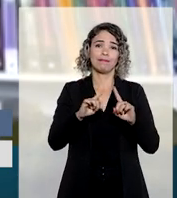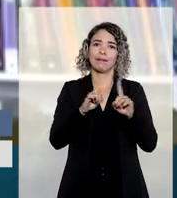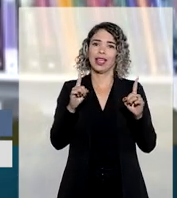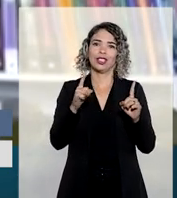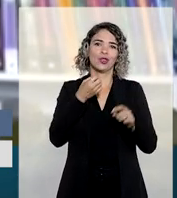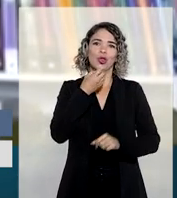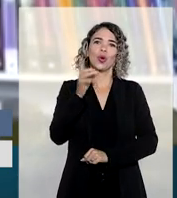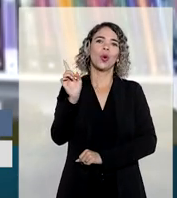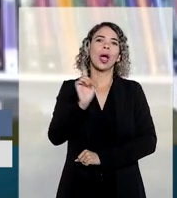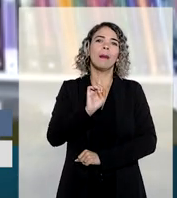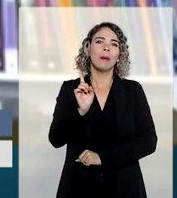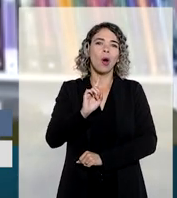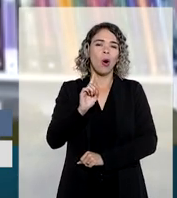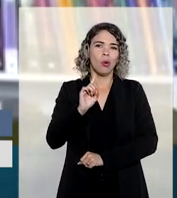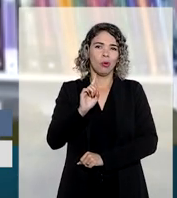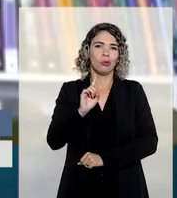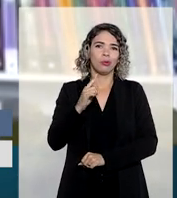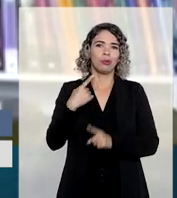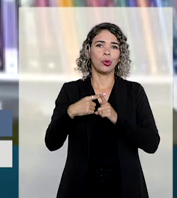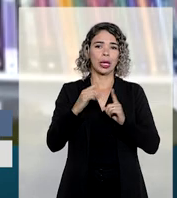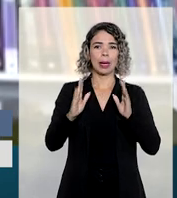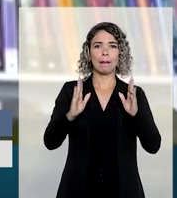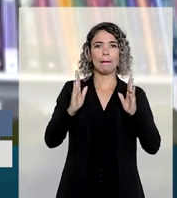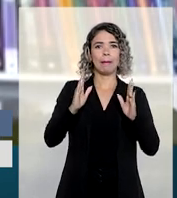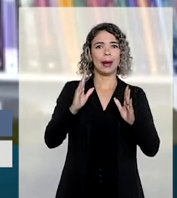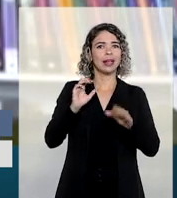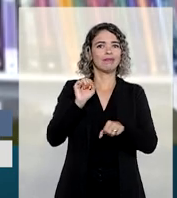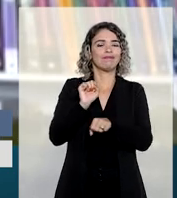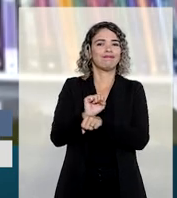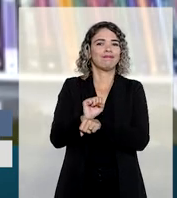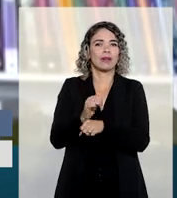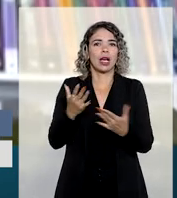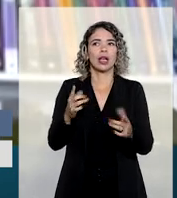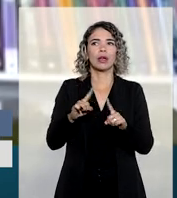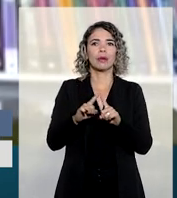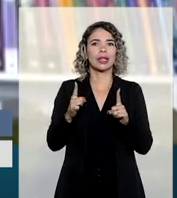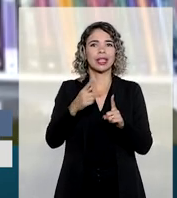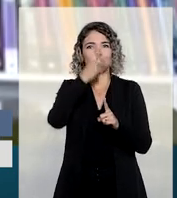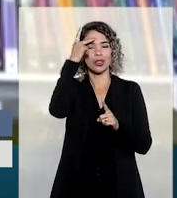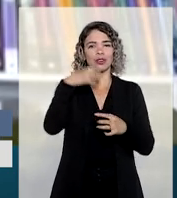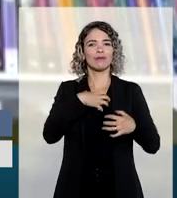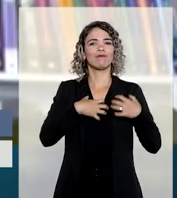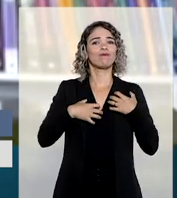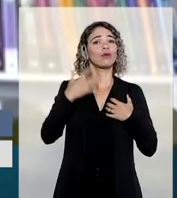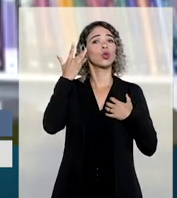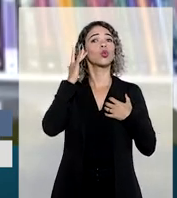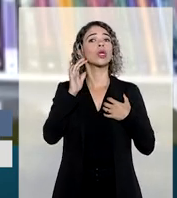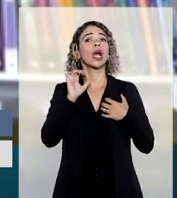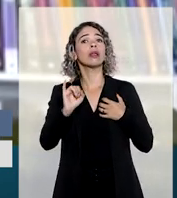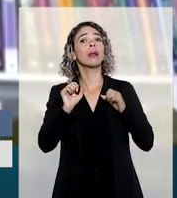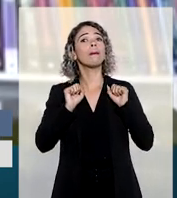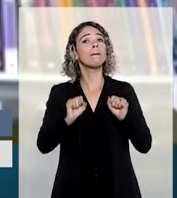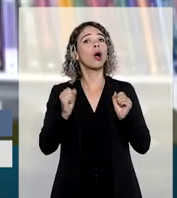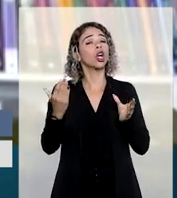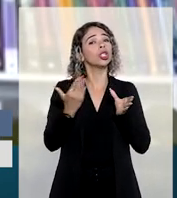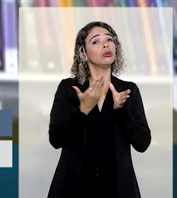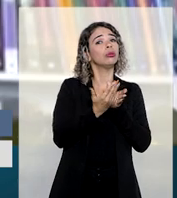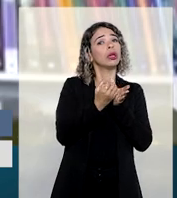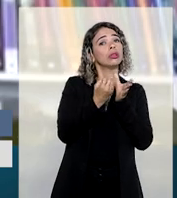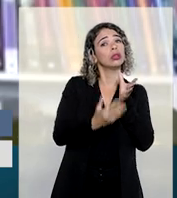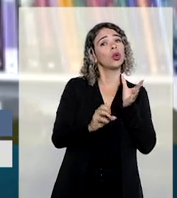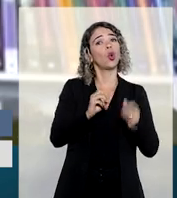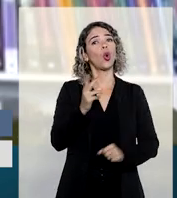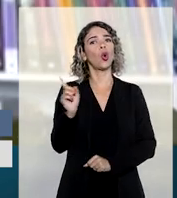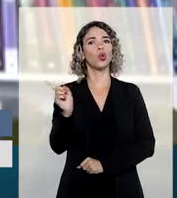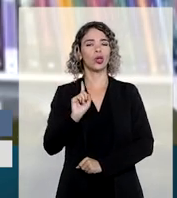é interessante, né? Porque gera uma situação de muita insegurança para a parte, essa de não saber se ela pode ou não fazer os EDs.